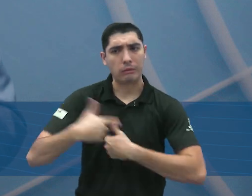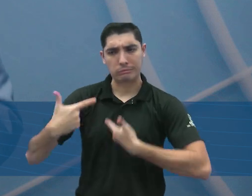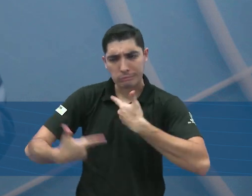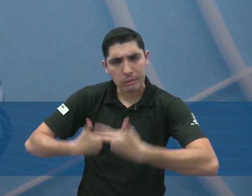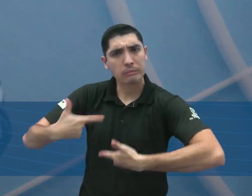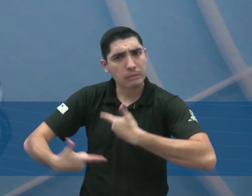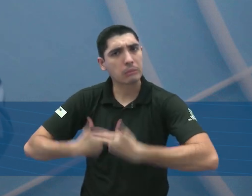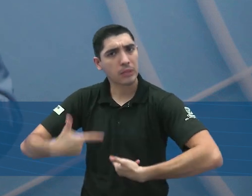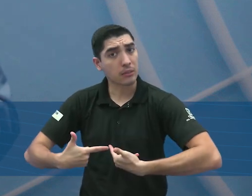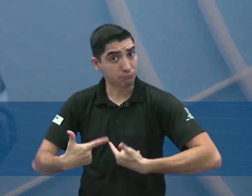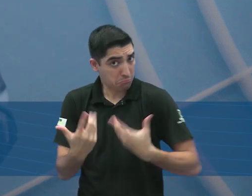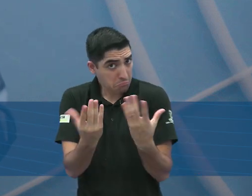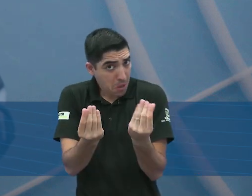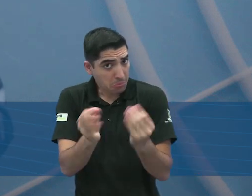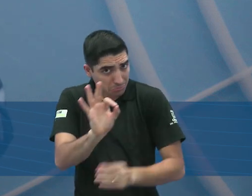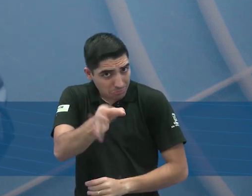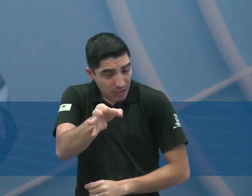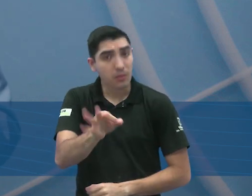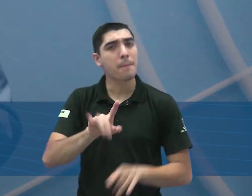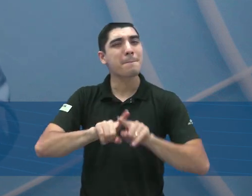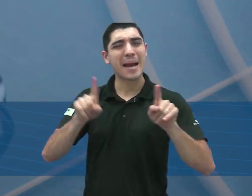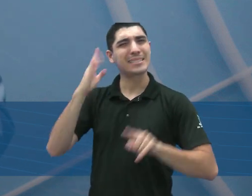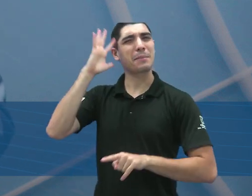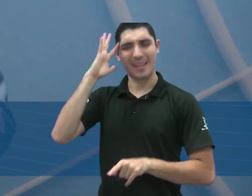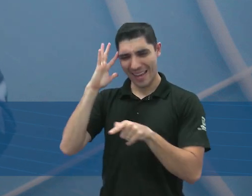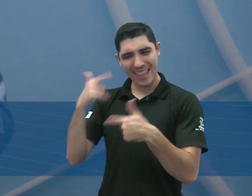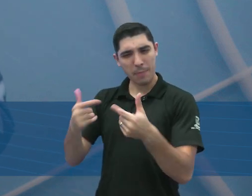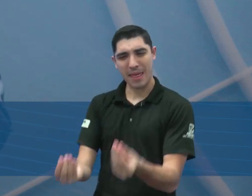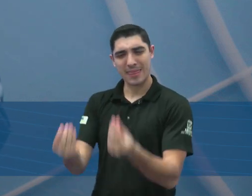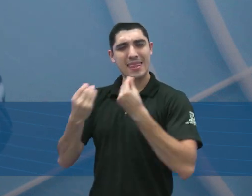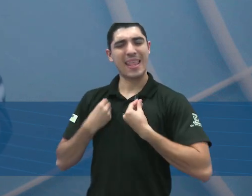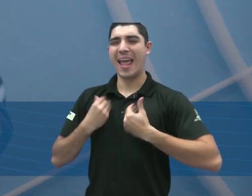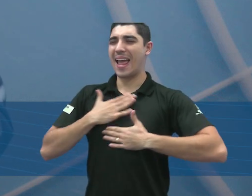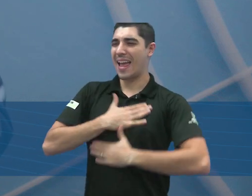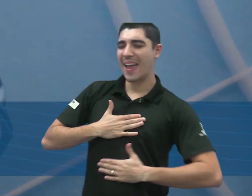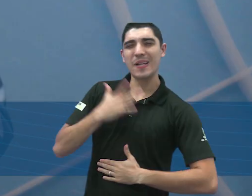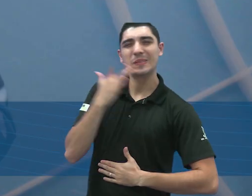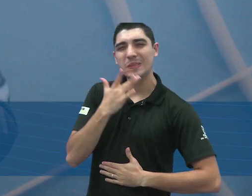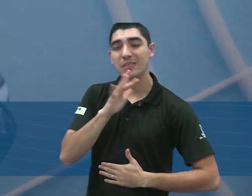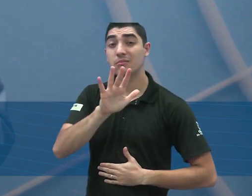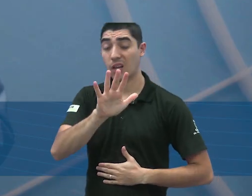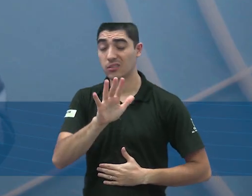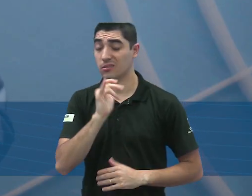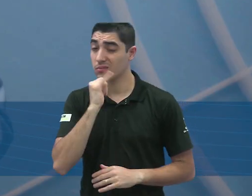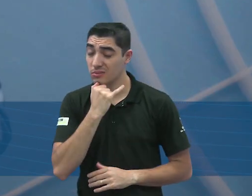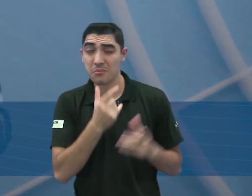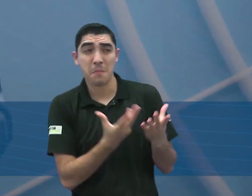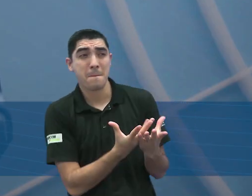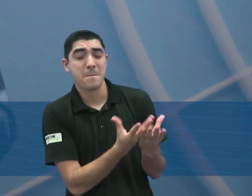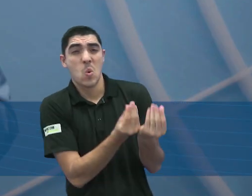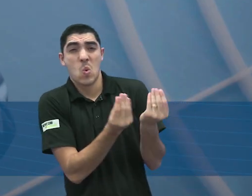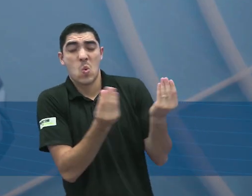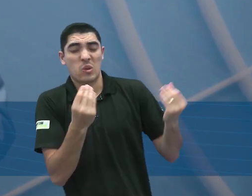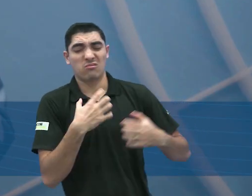uma atividade que, em tese, deveria trazer realização, mas que, infelizmente, para muita gente, tem gerado